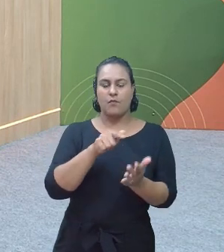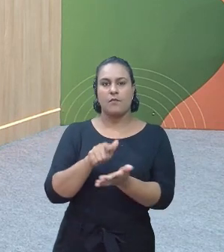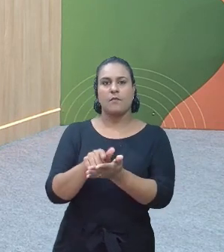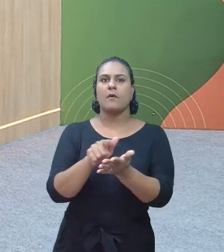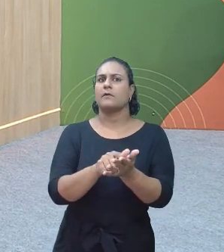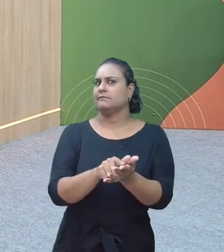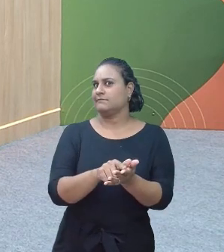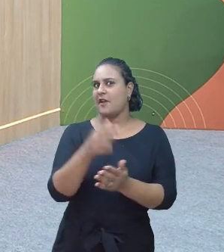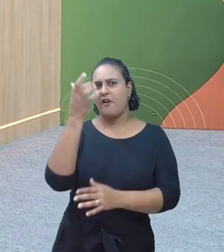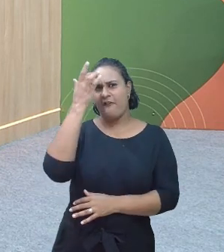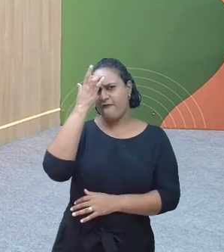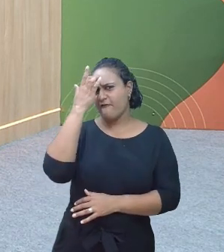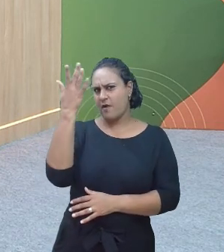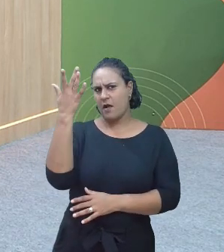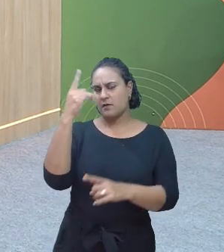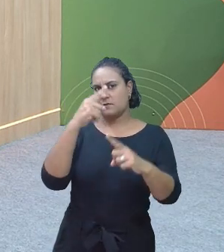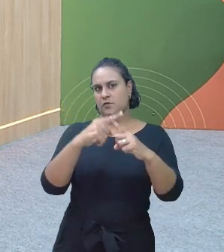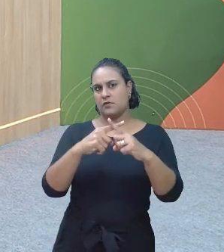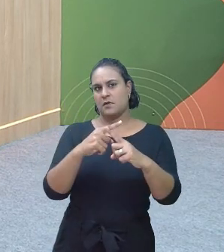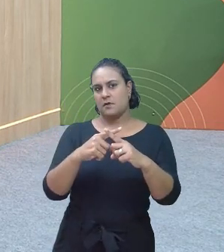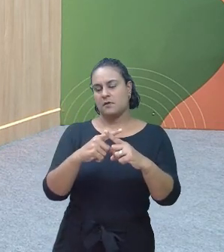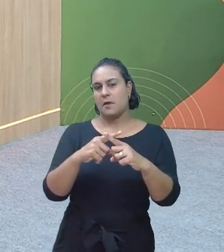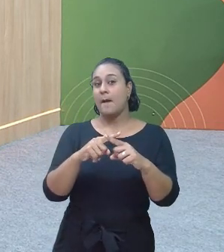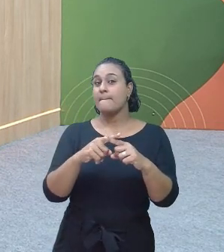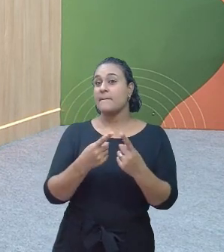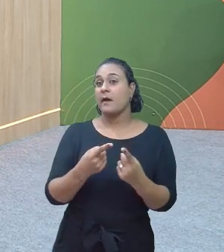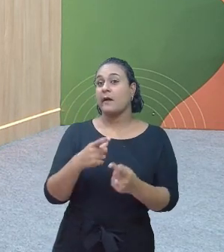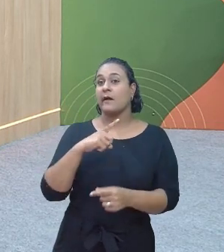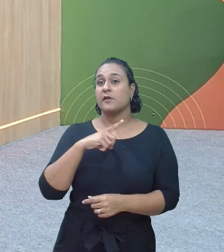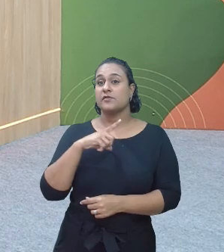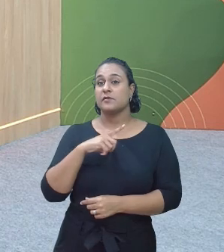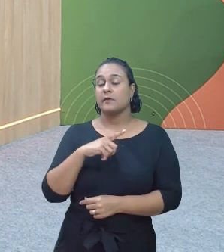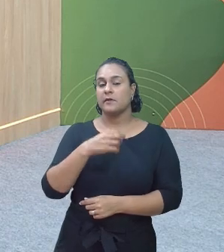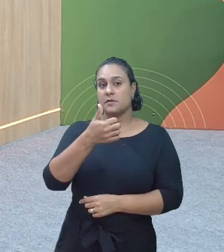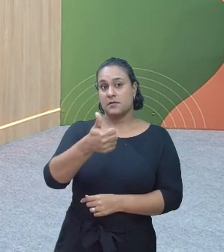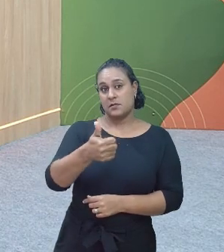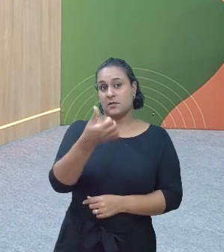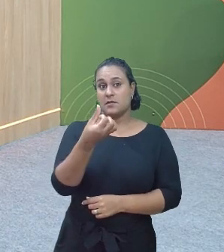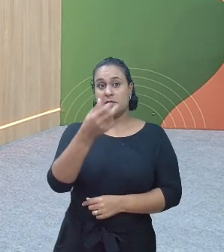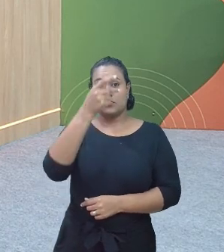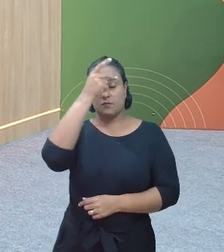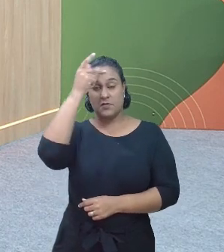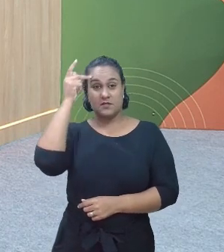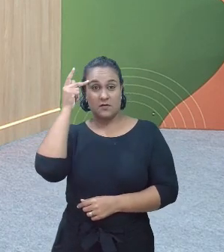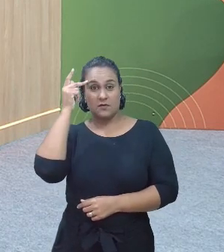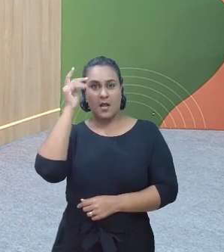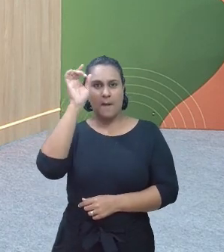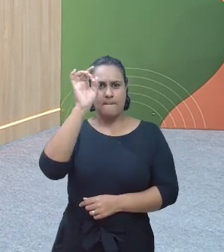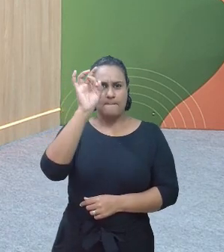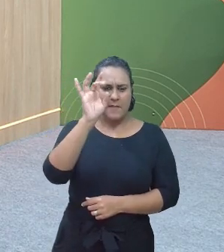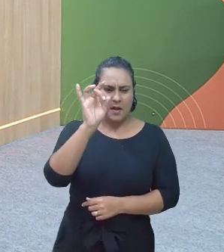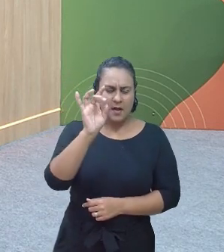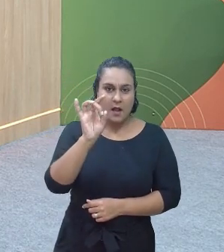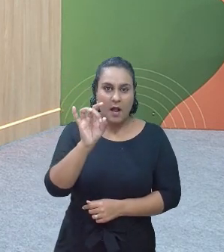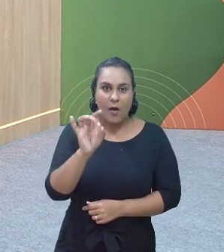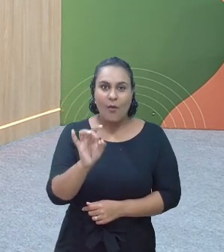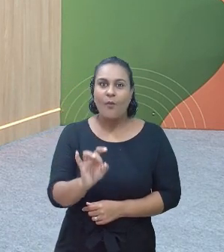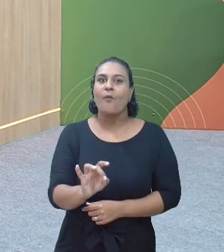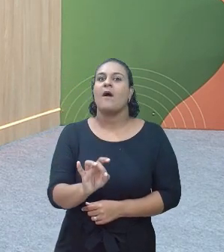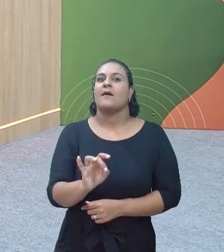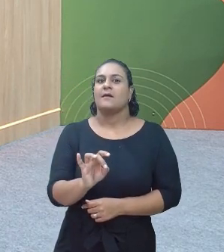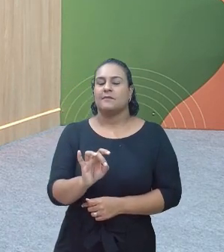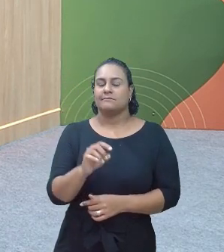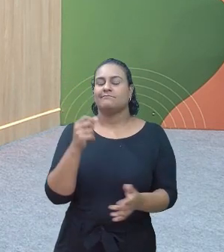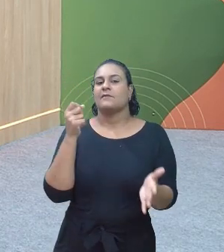essa multiplicação, porque 20 vezes 1 é 20. Só que aqui eu tenho 16 pessoas que cada uma dessas